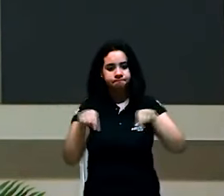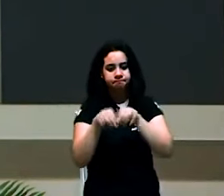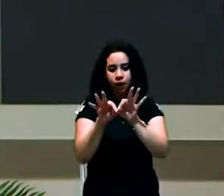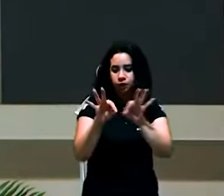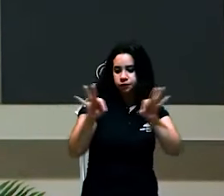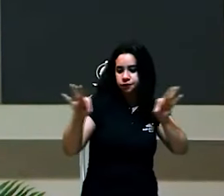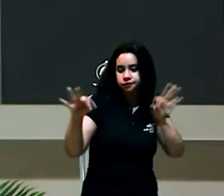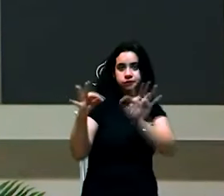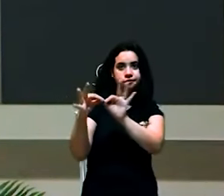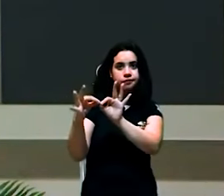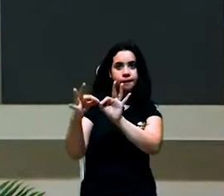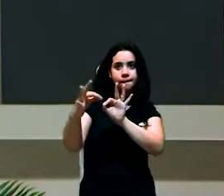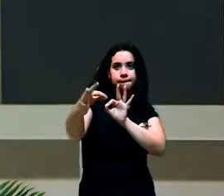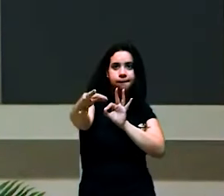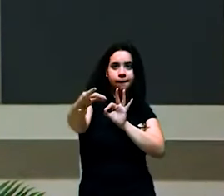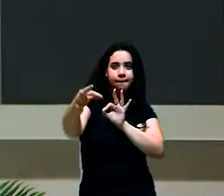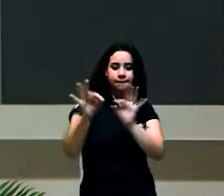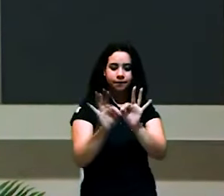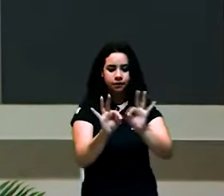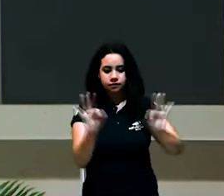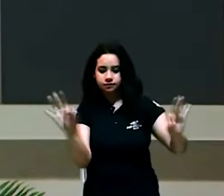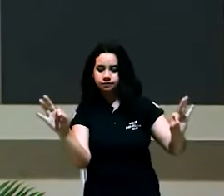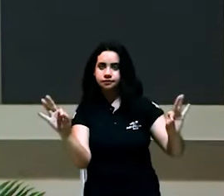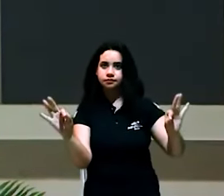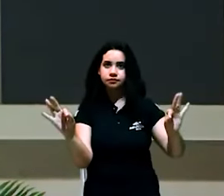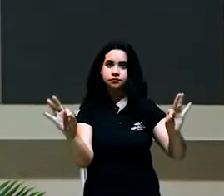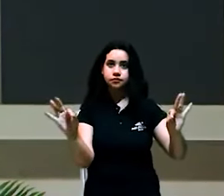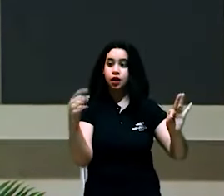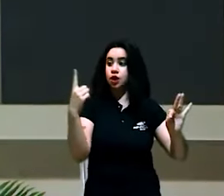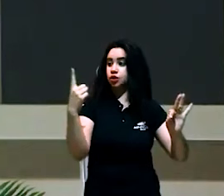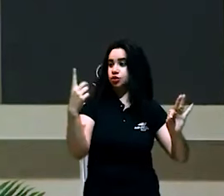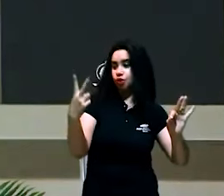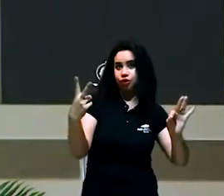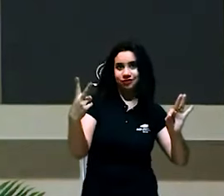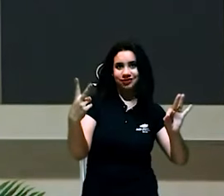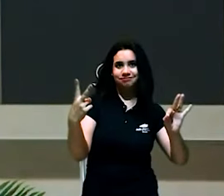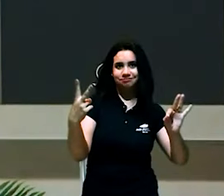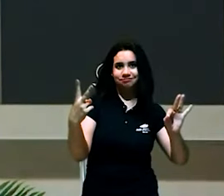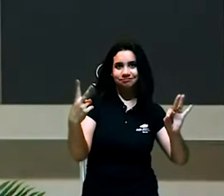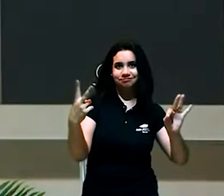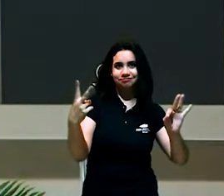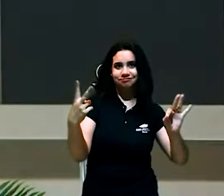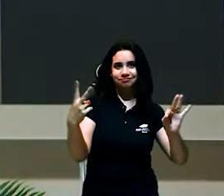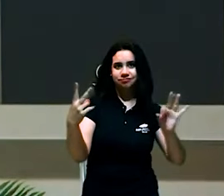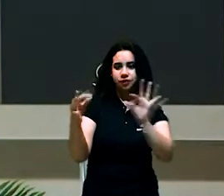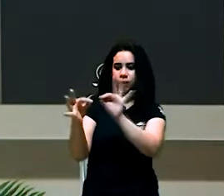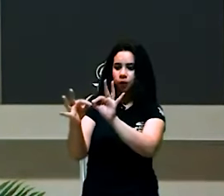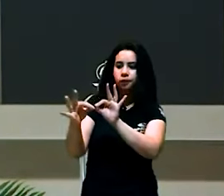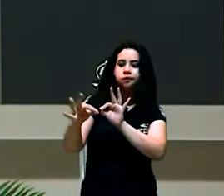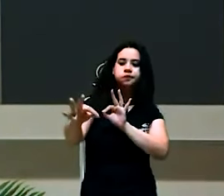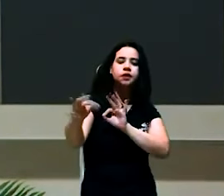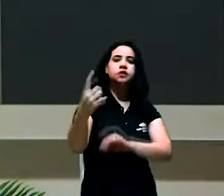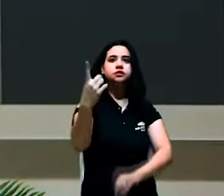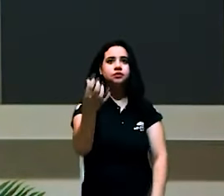e 16 metros de comprimento. Esse lugar era baixo teto. O nosso pastor